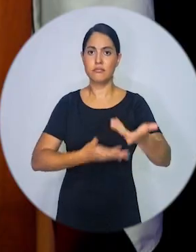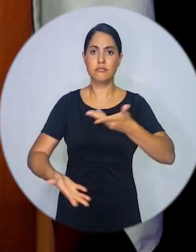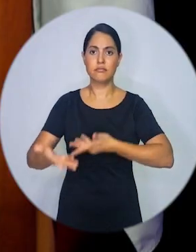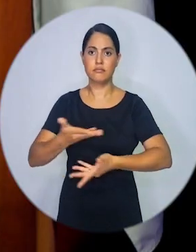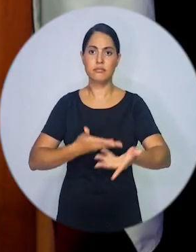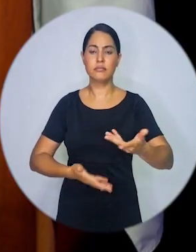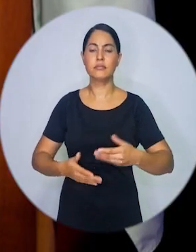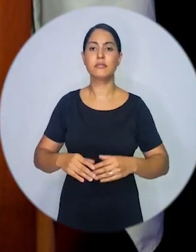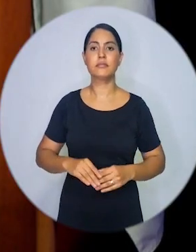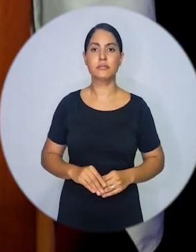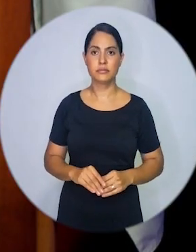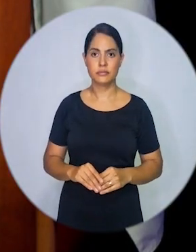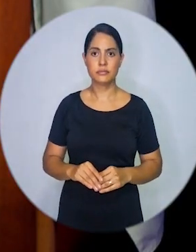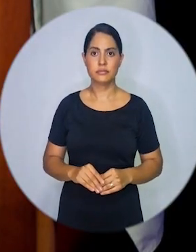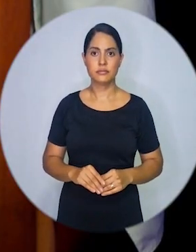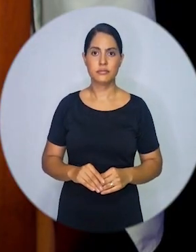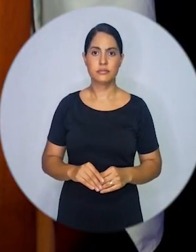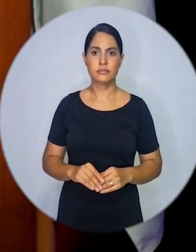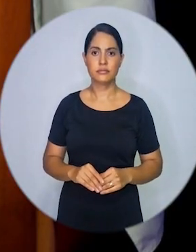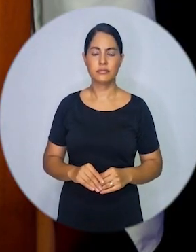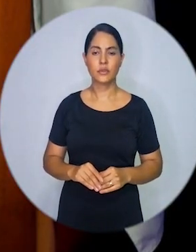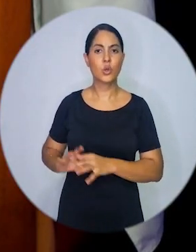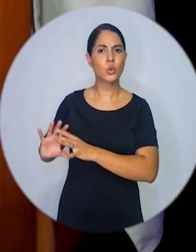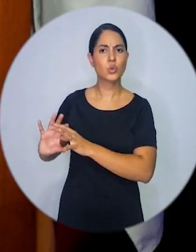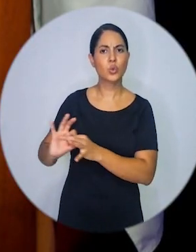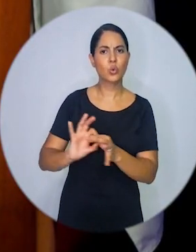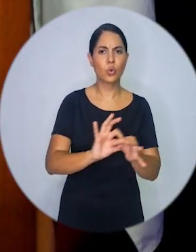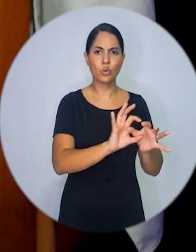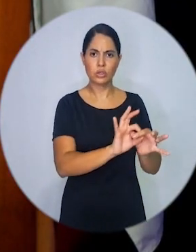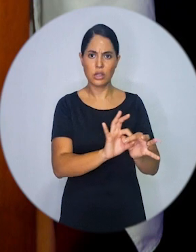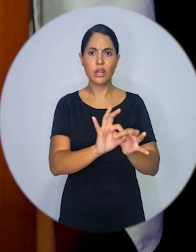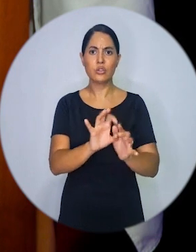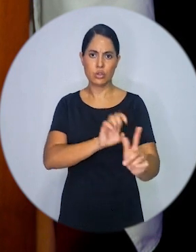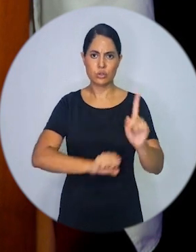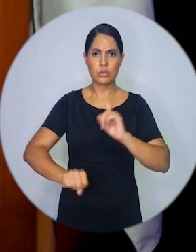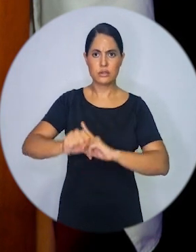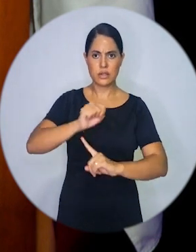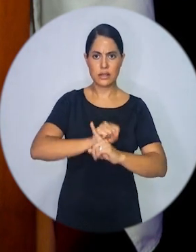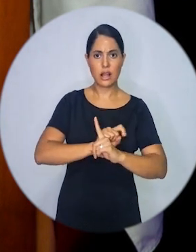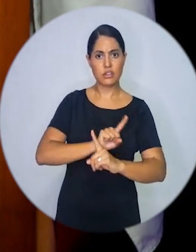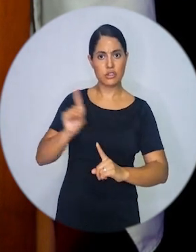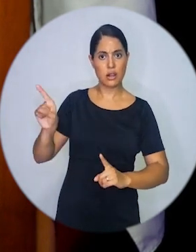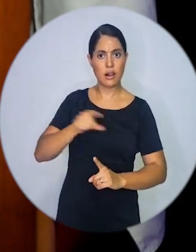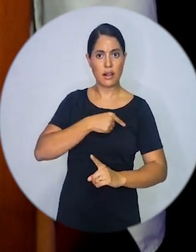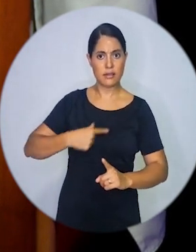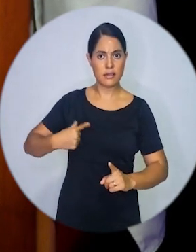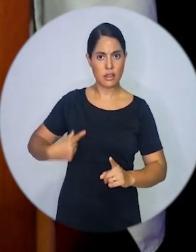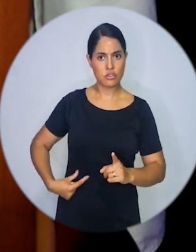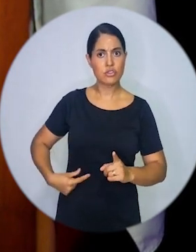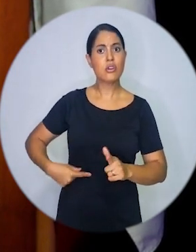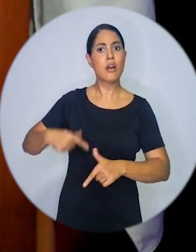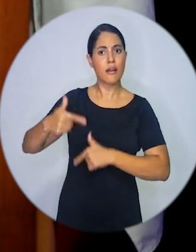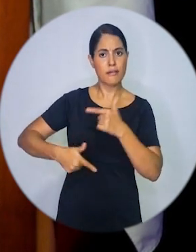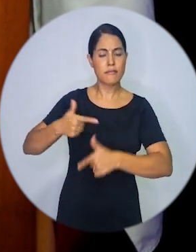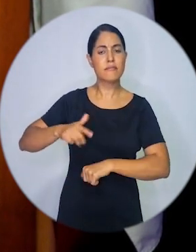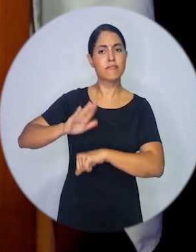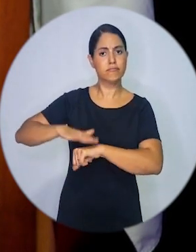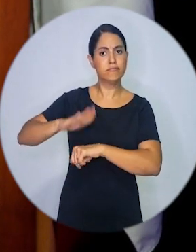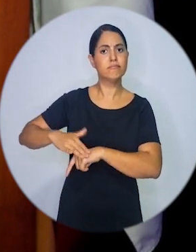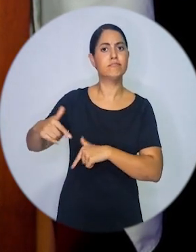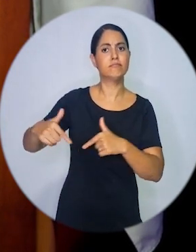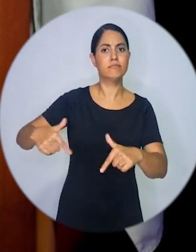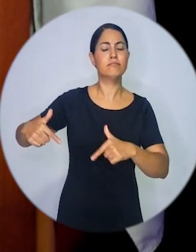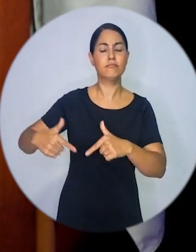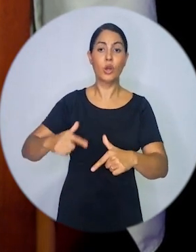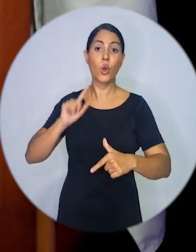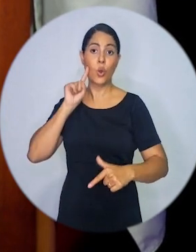G20. A sociedade jurídica da China está disposta a trabalhar com todas as partes